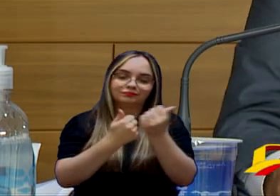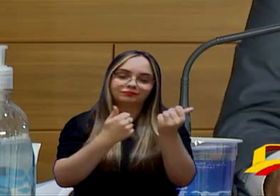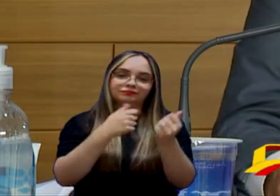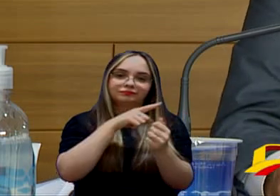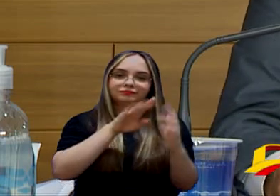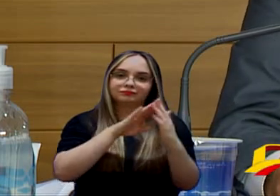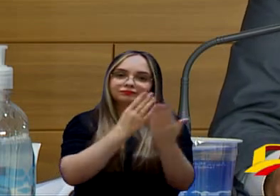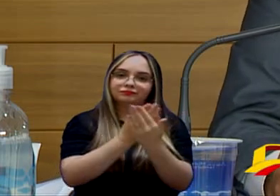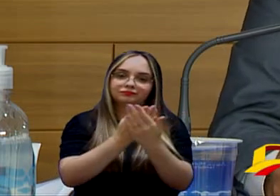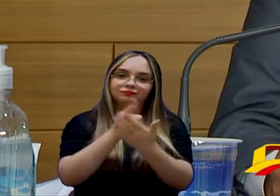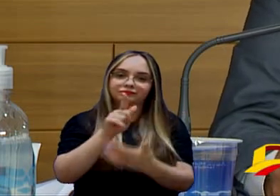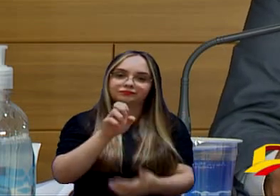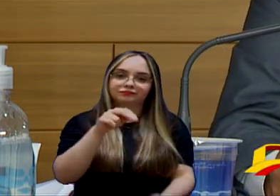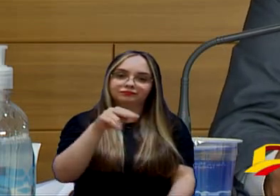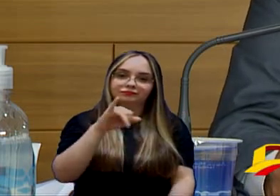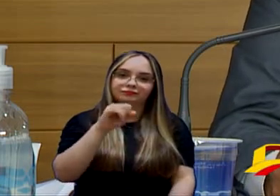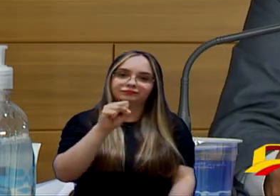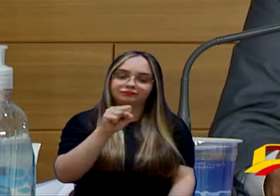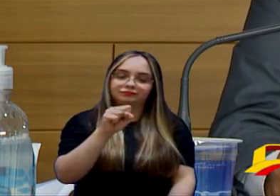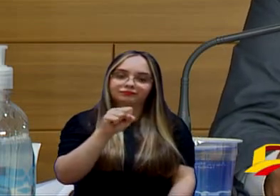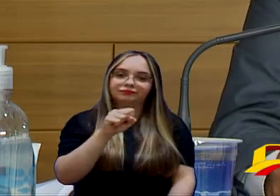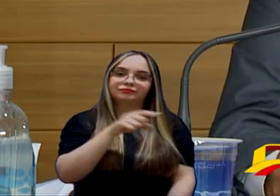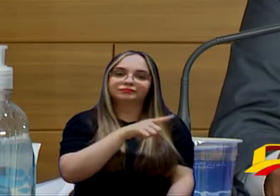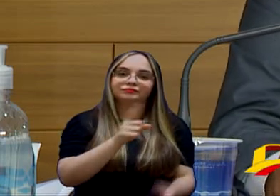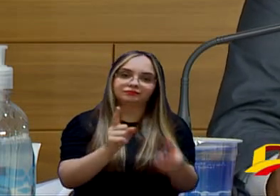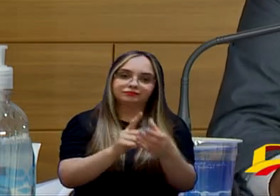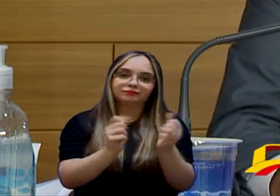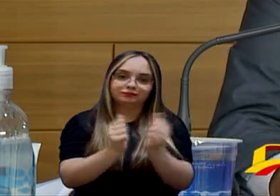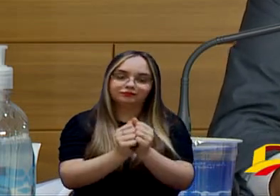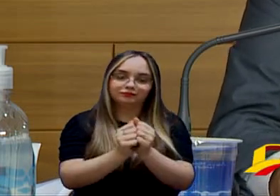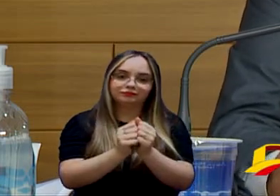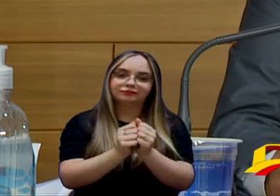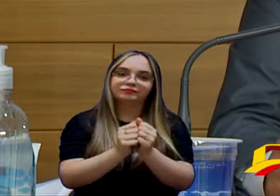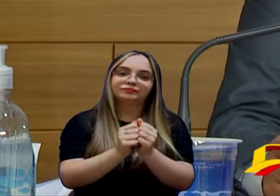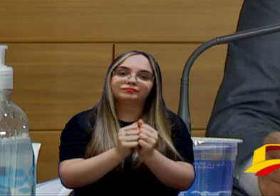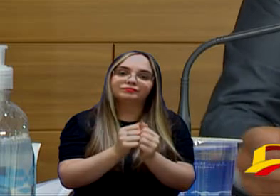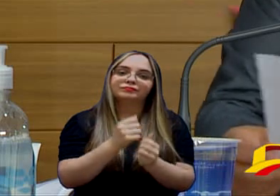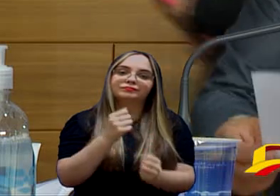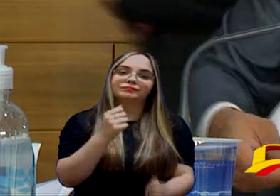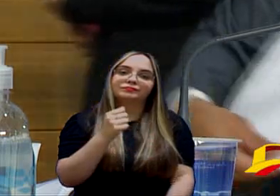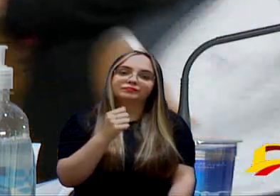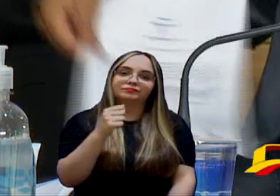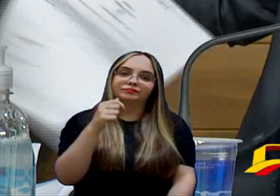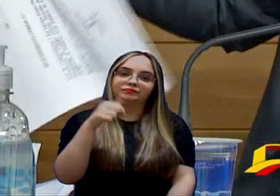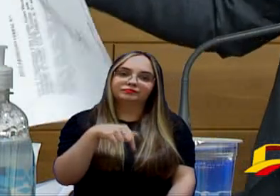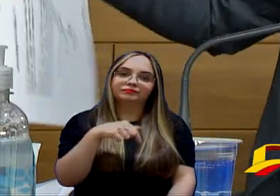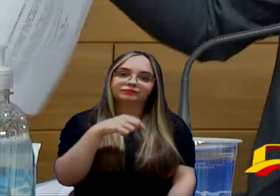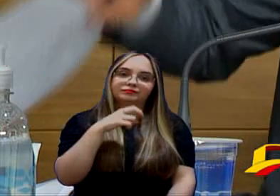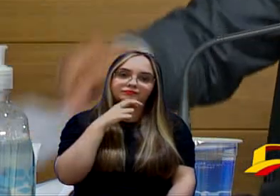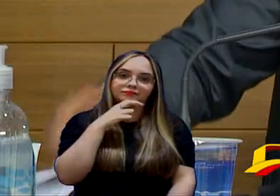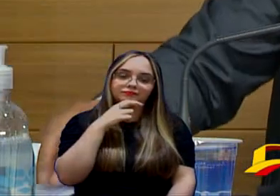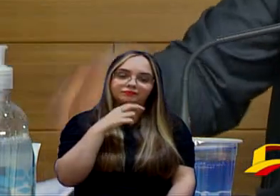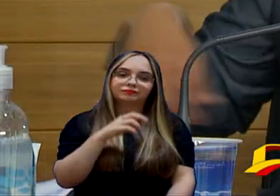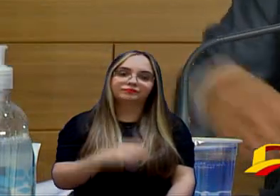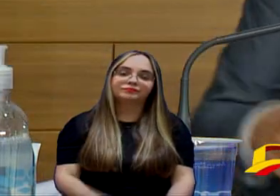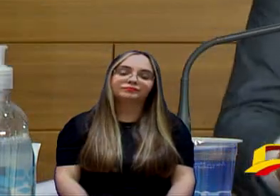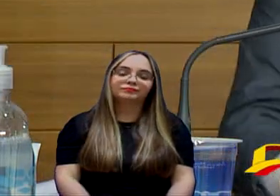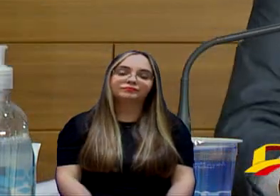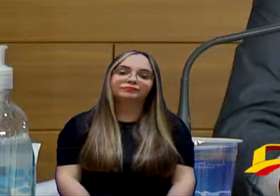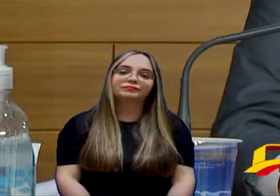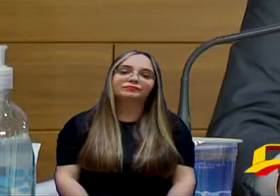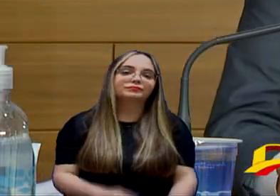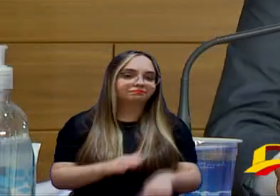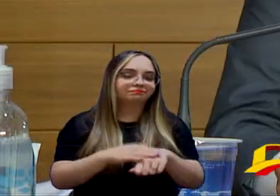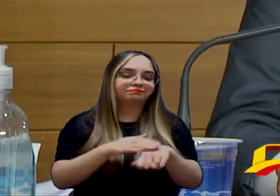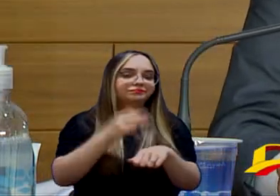Sorocaba pela participação na campanha do primeiro trote solidário do nono ano também realizado aqui em Sorocaba Vereador Fausto